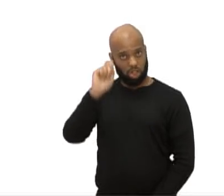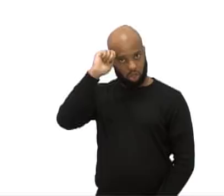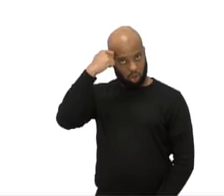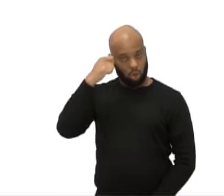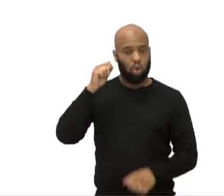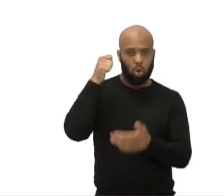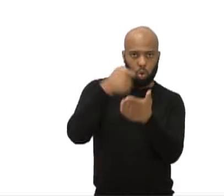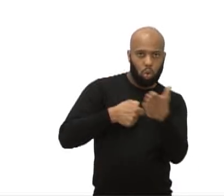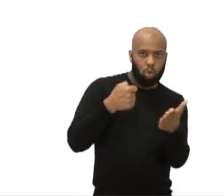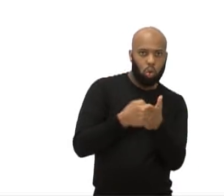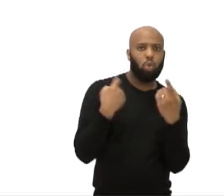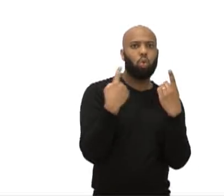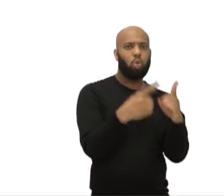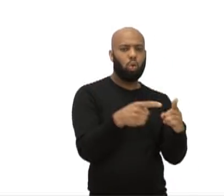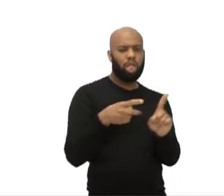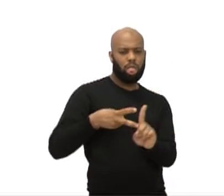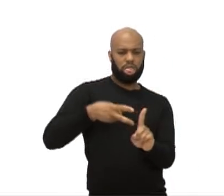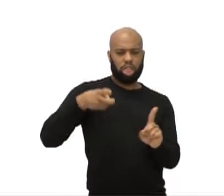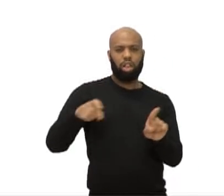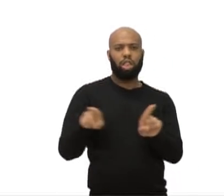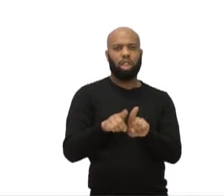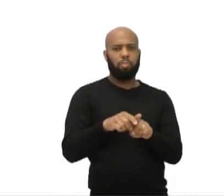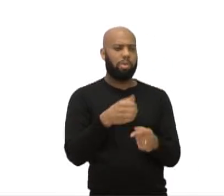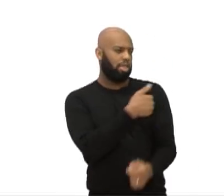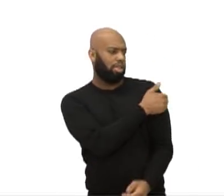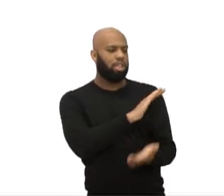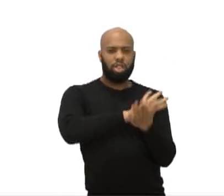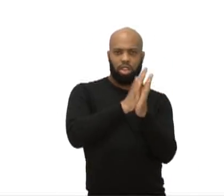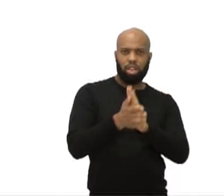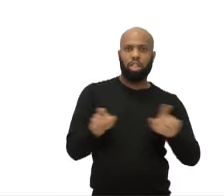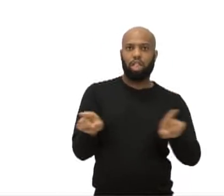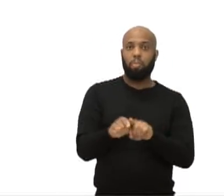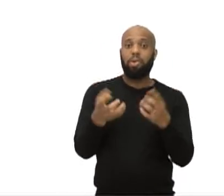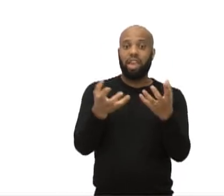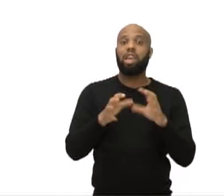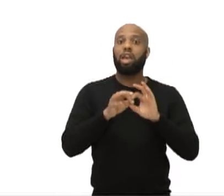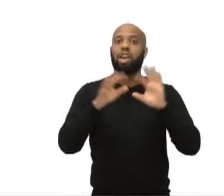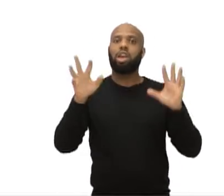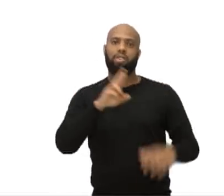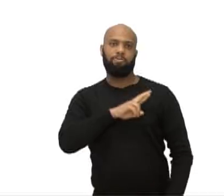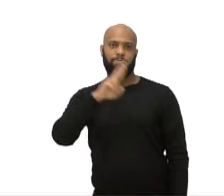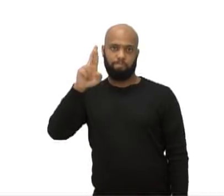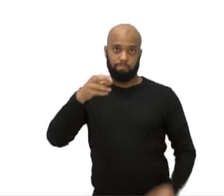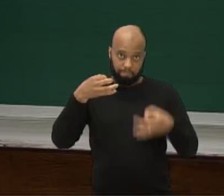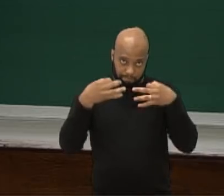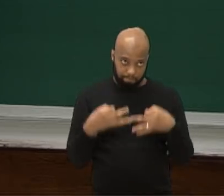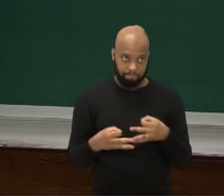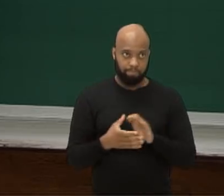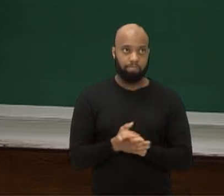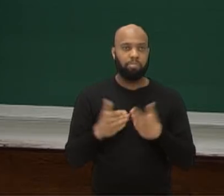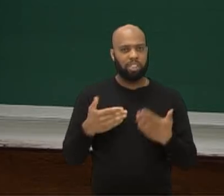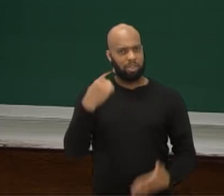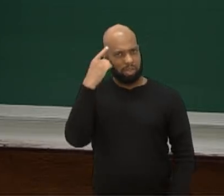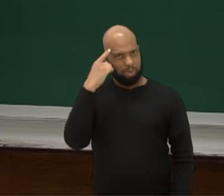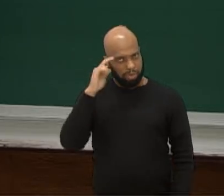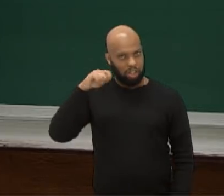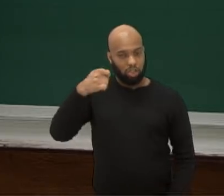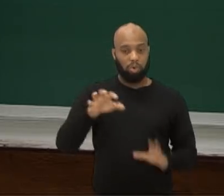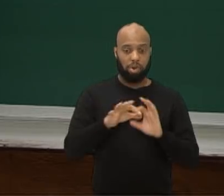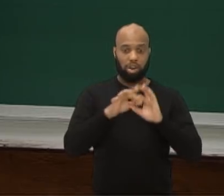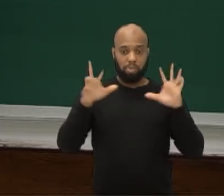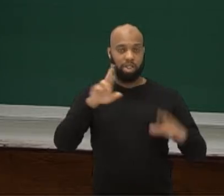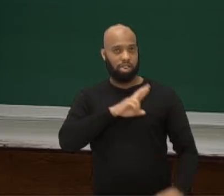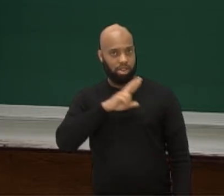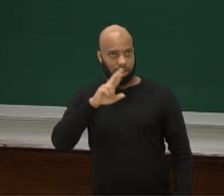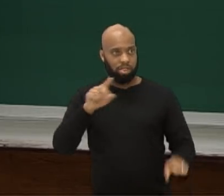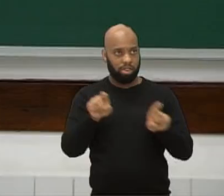lutaram contra a exploração, o racismo e a favor da liberdade religiosa, certo? Então, pense muito na liberdade